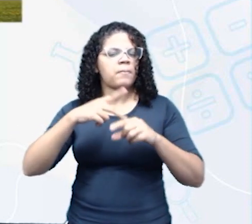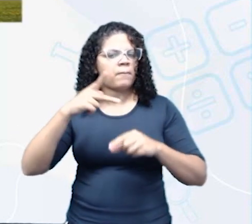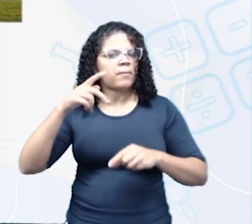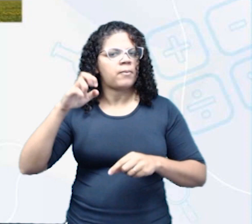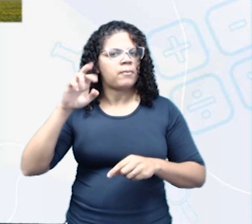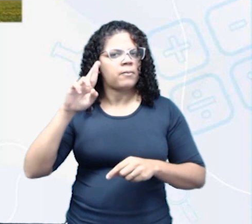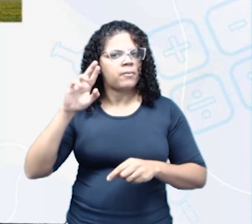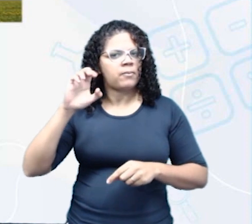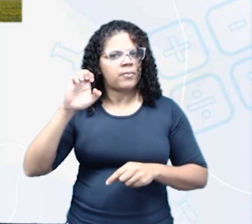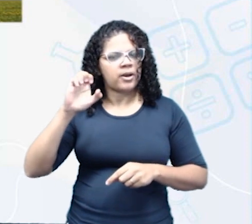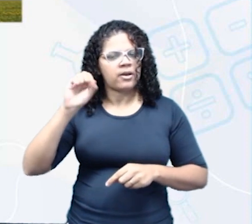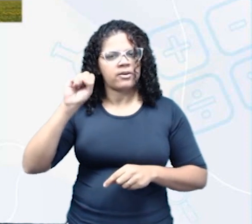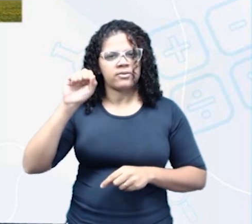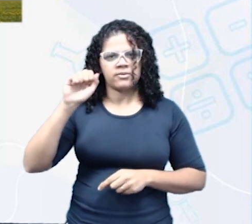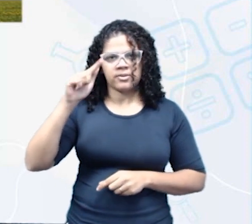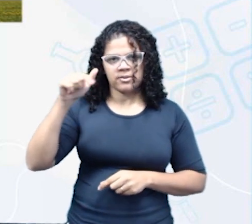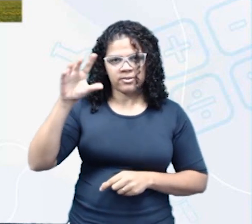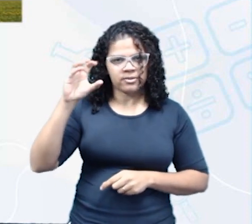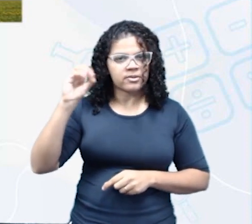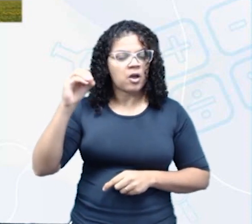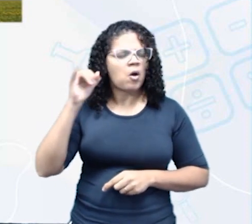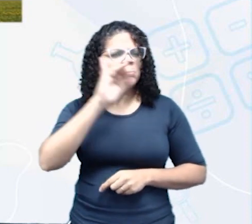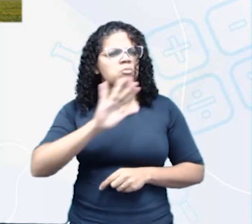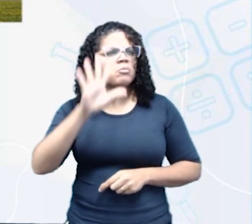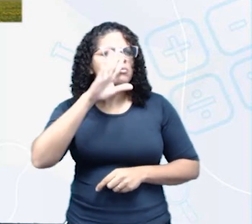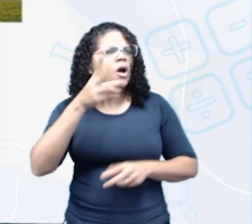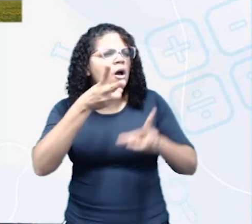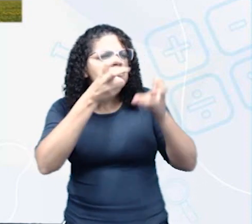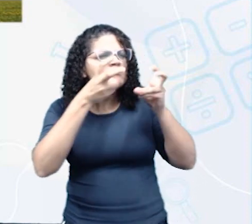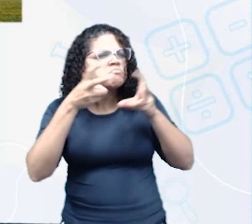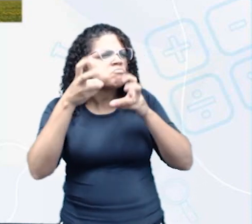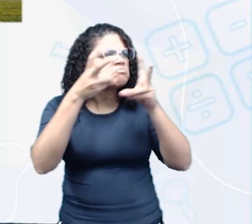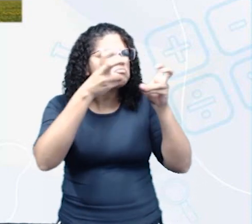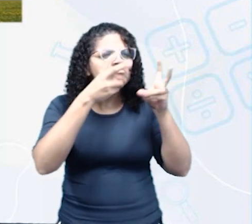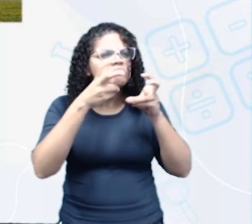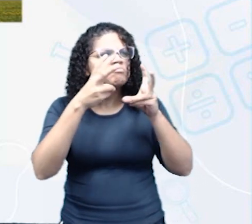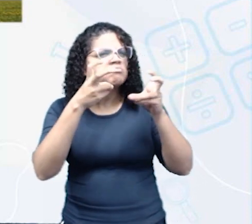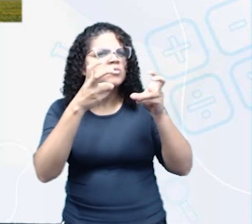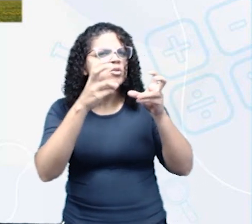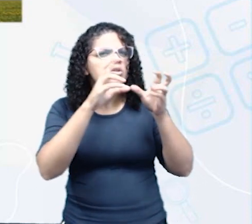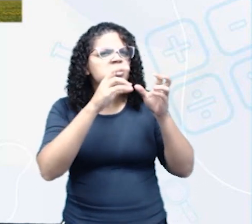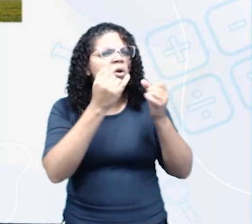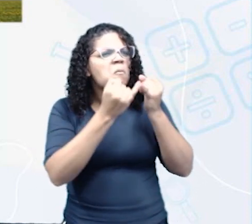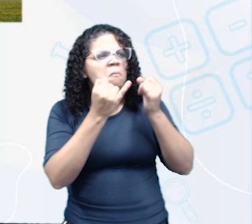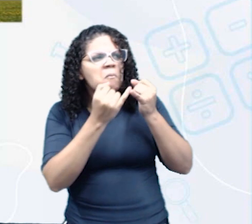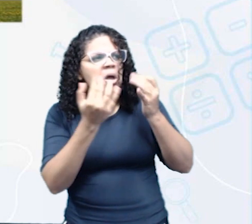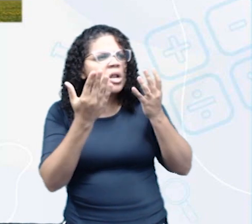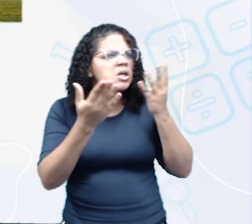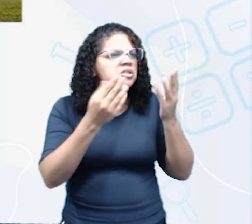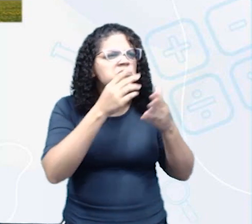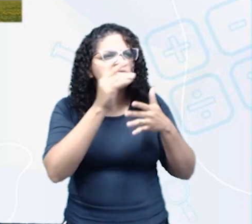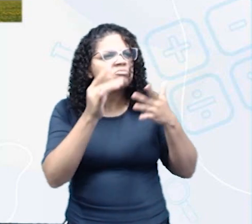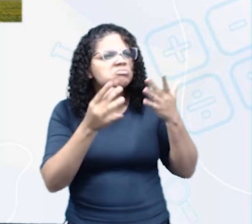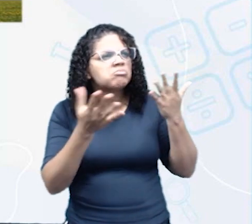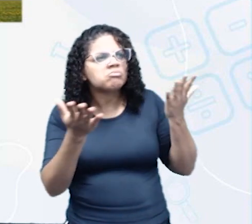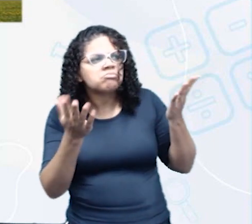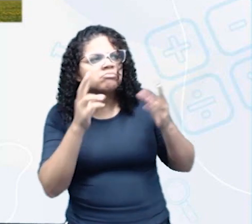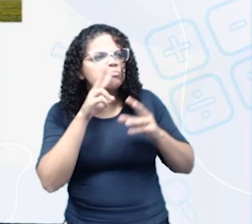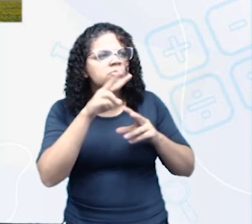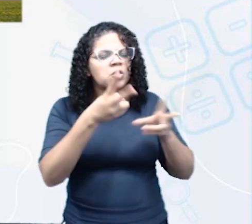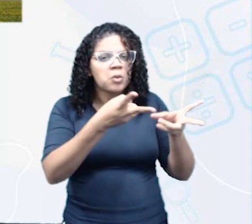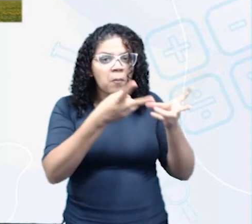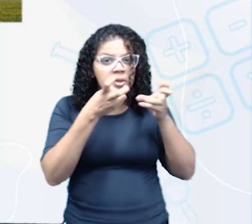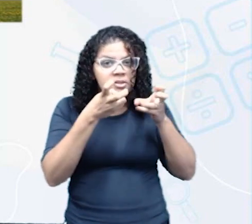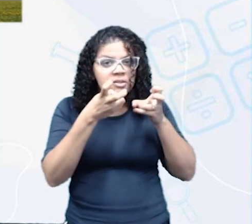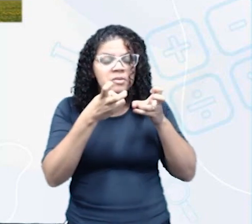Então vamos observar essas imagens aqui. Qual é o ponto comum entre elas, né? Bom, se eu perceber